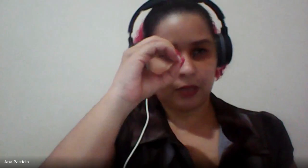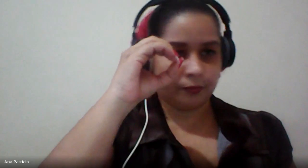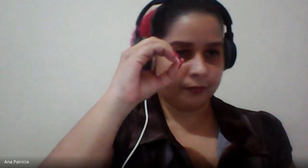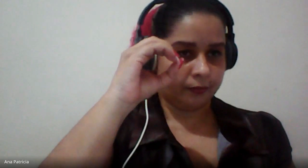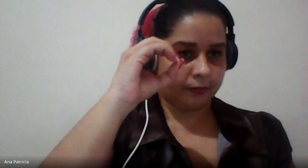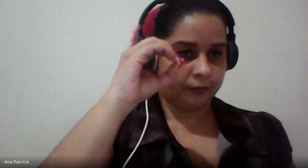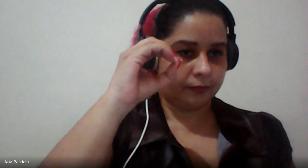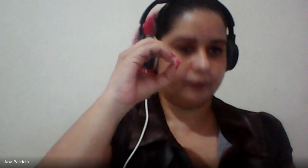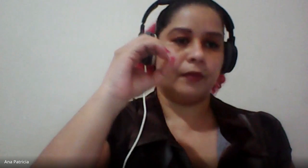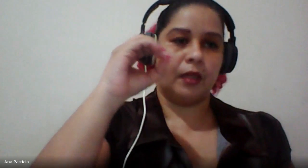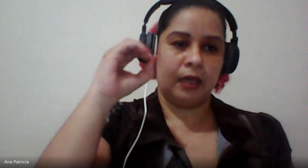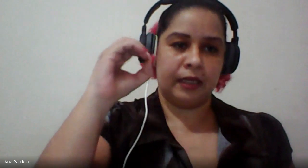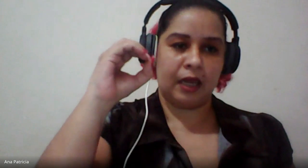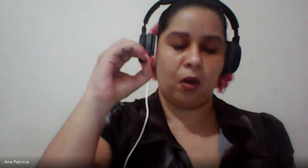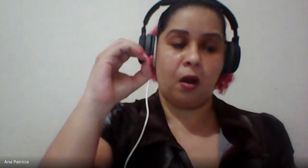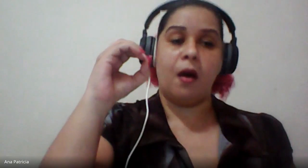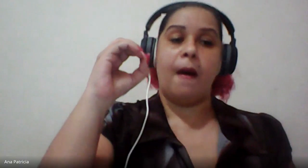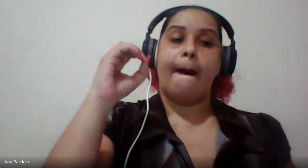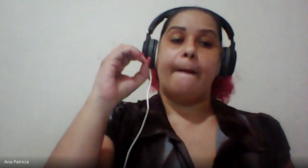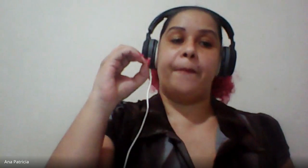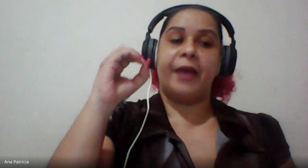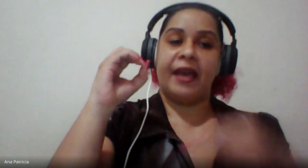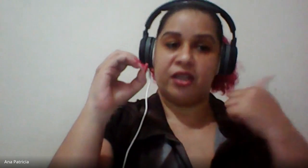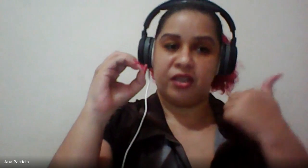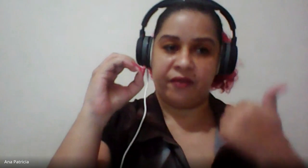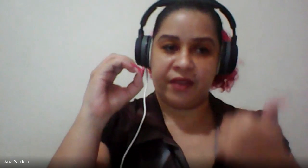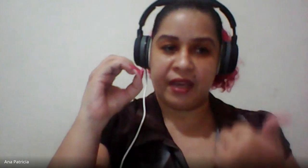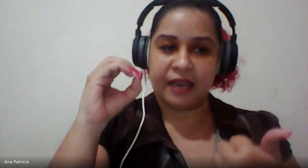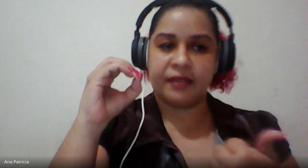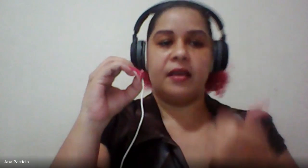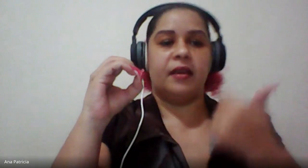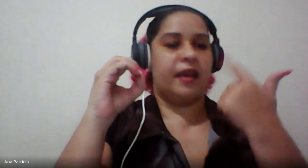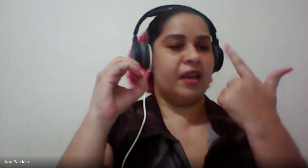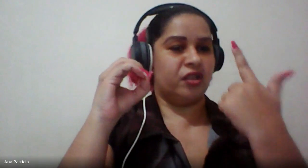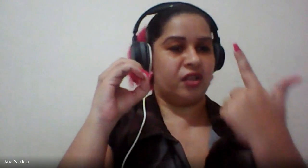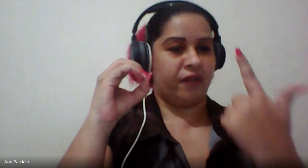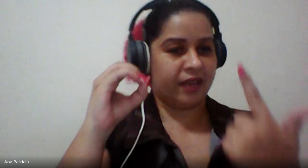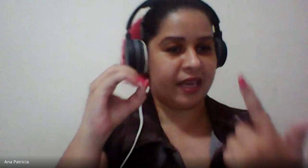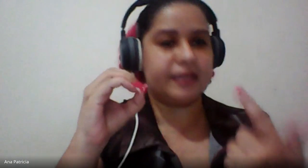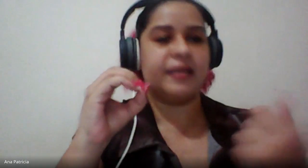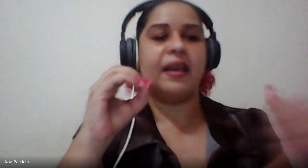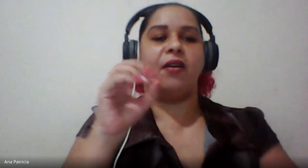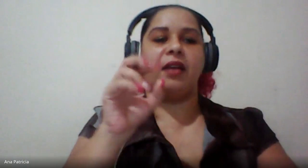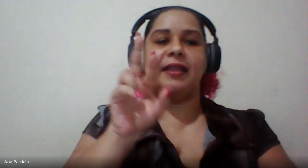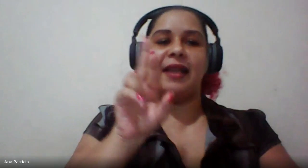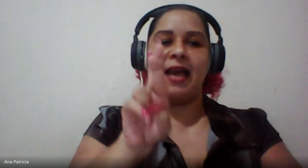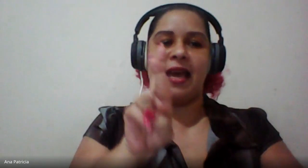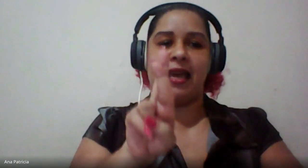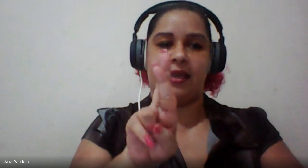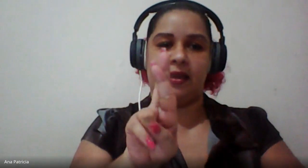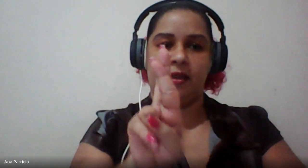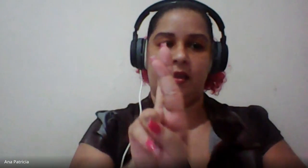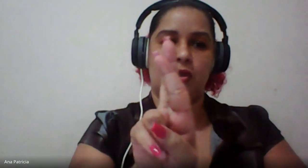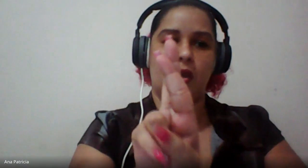certo? Letra O. P a gente já fez, Q a gente já fez, agora a letra